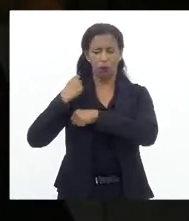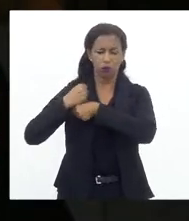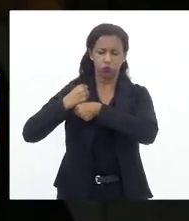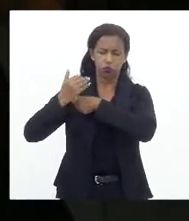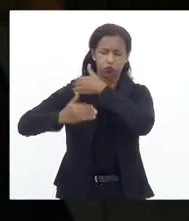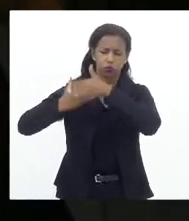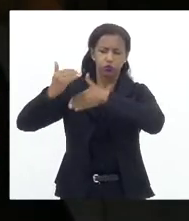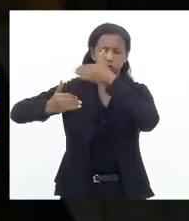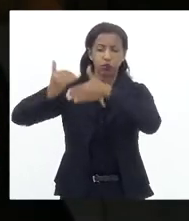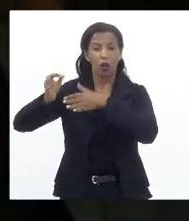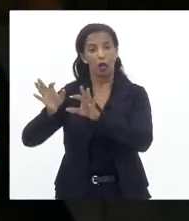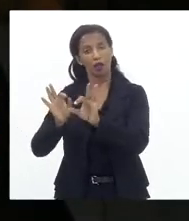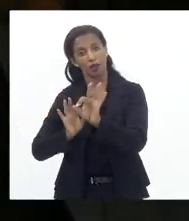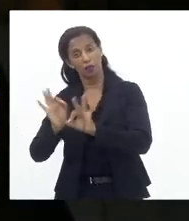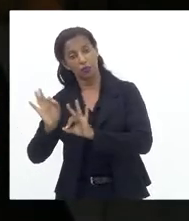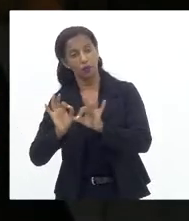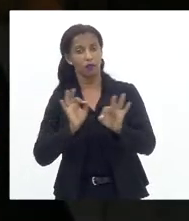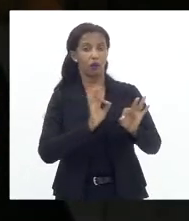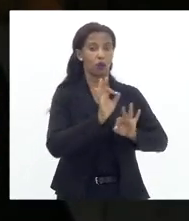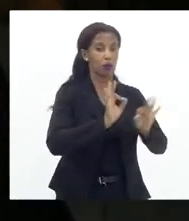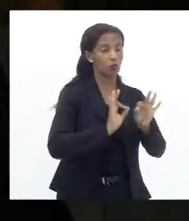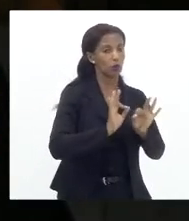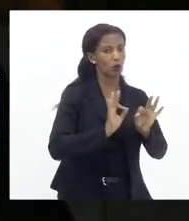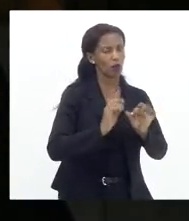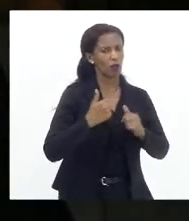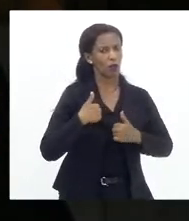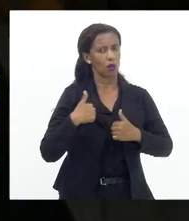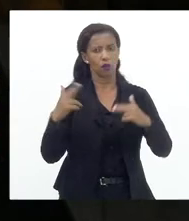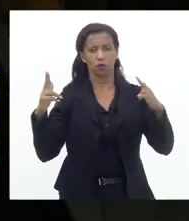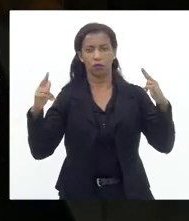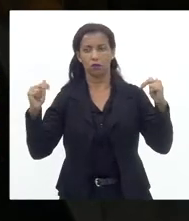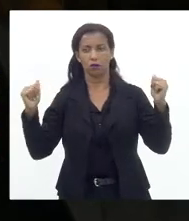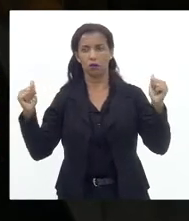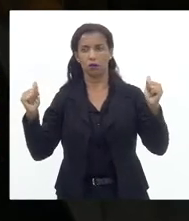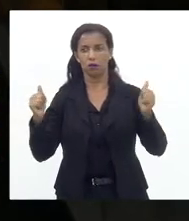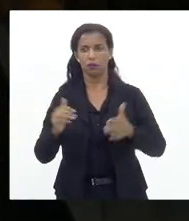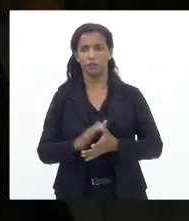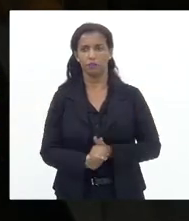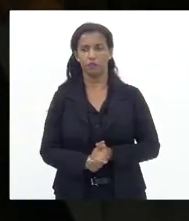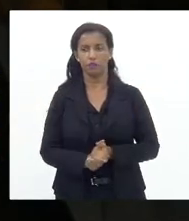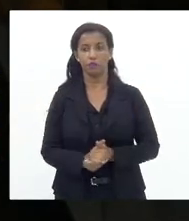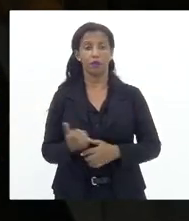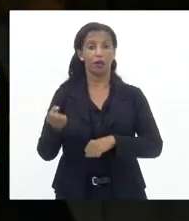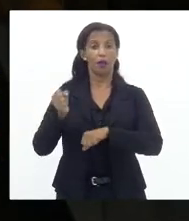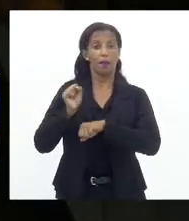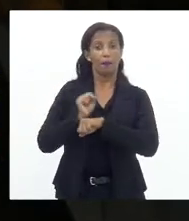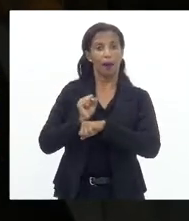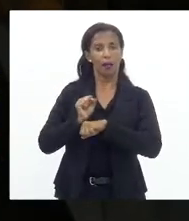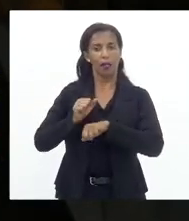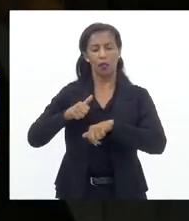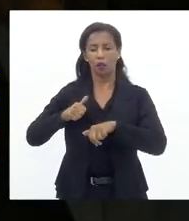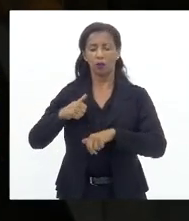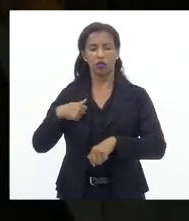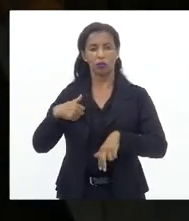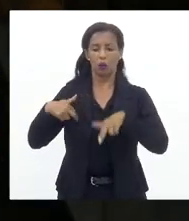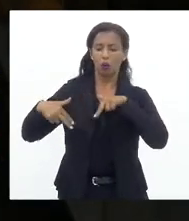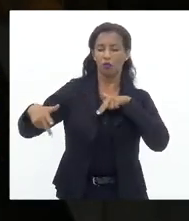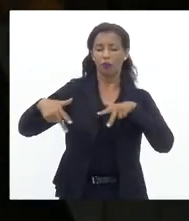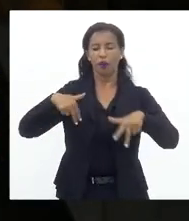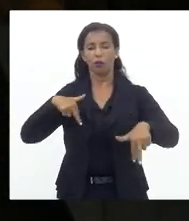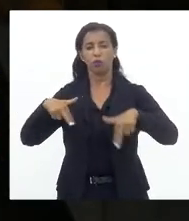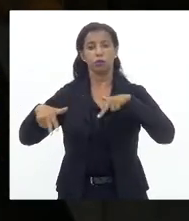porque de uma forma ou de outra eu jamais Deixei de me movimentar